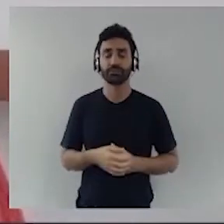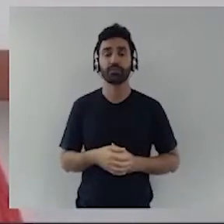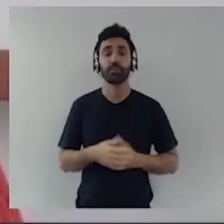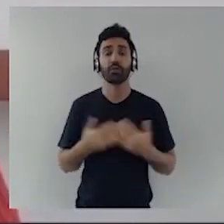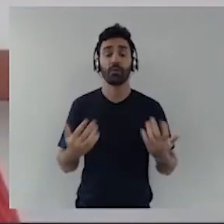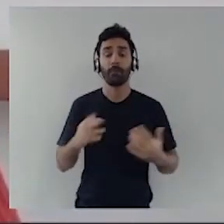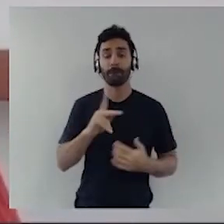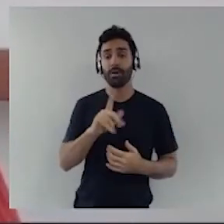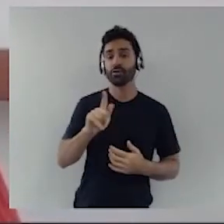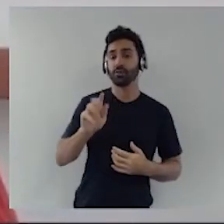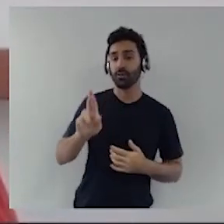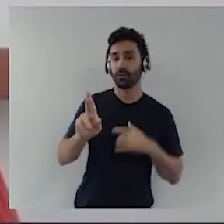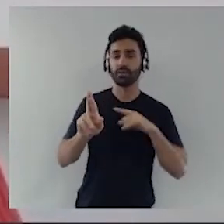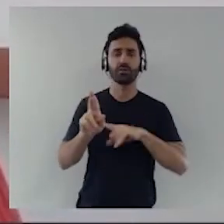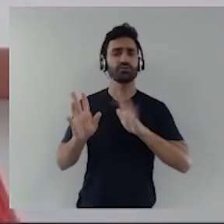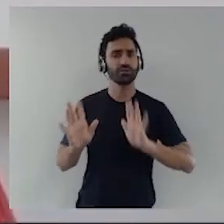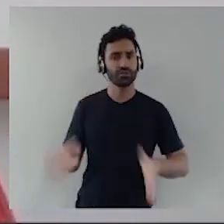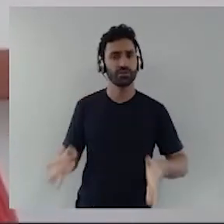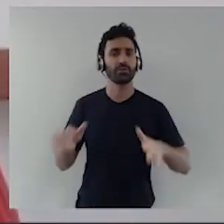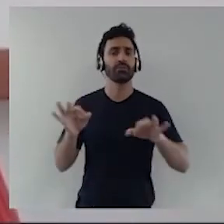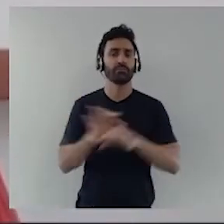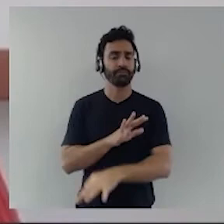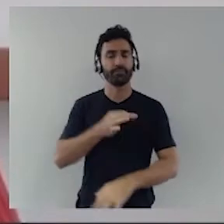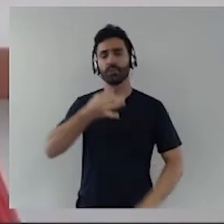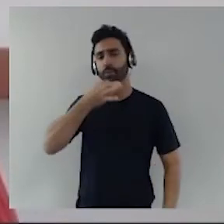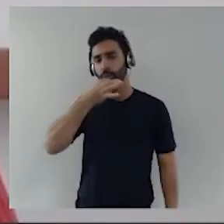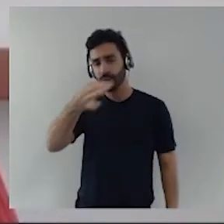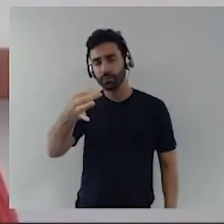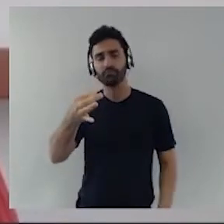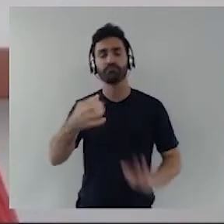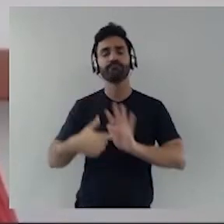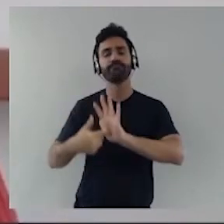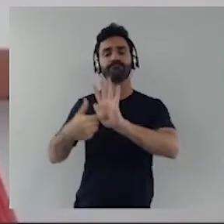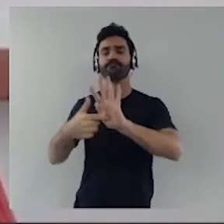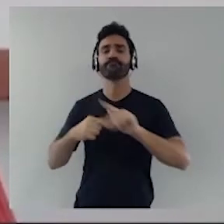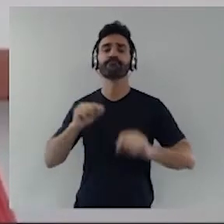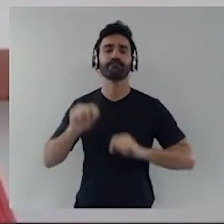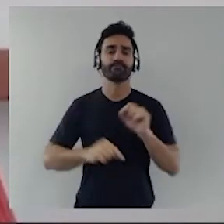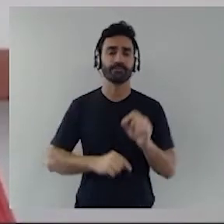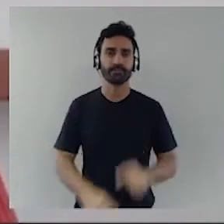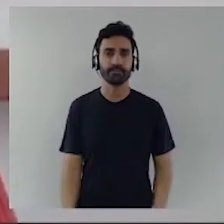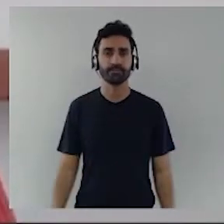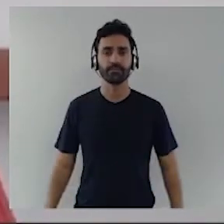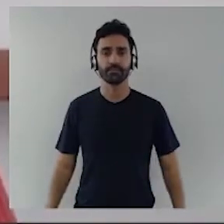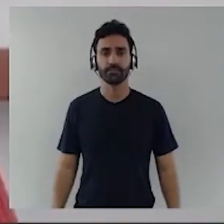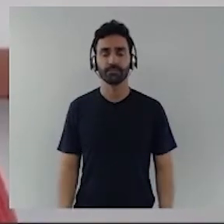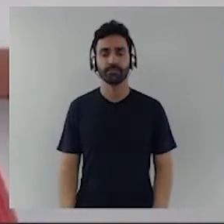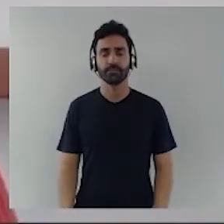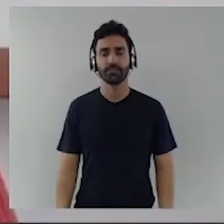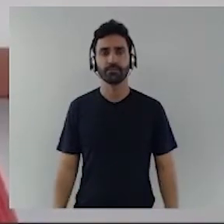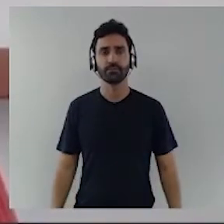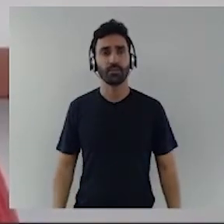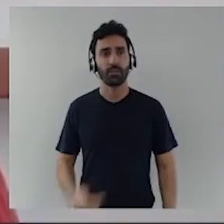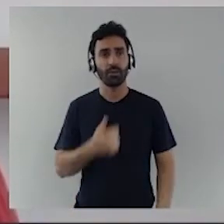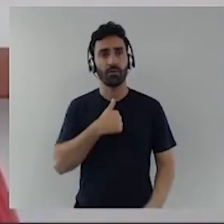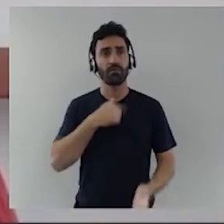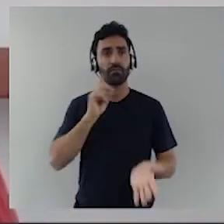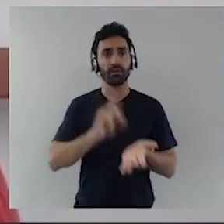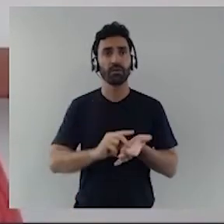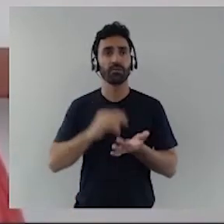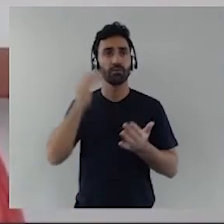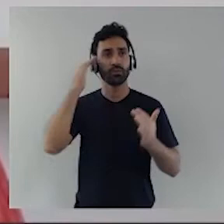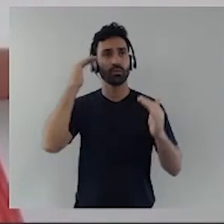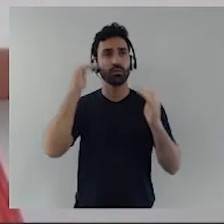procuradoria-geral da república se manifestou com uma uma é uma visão com a qual concordo